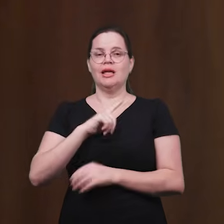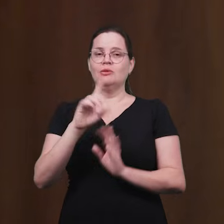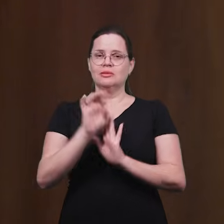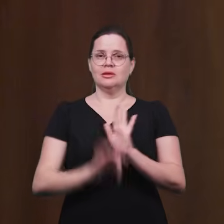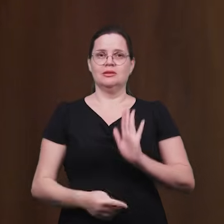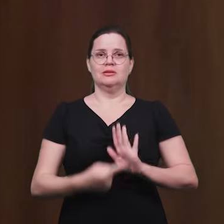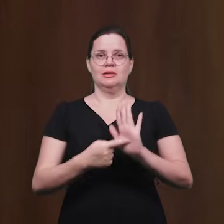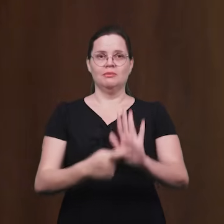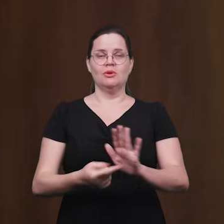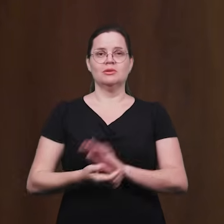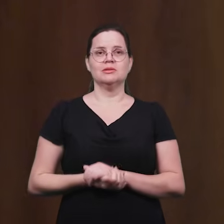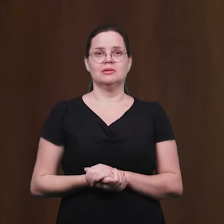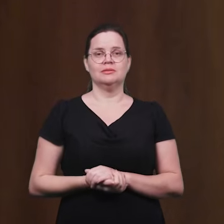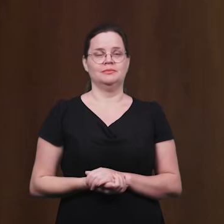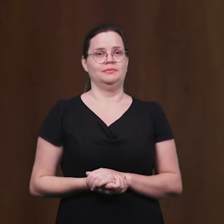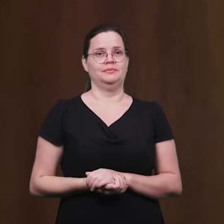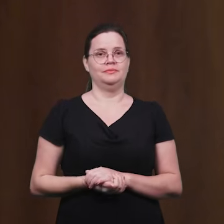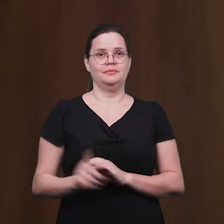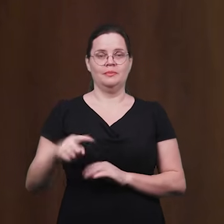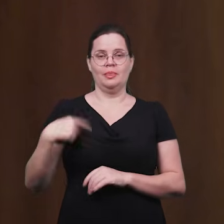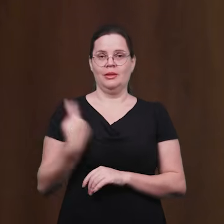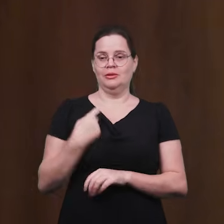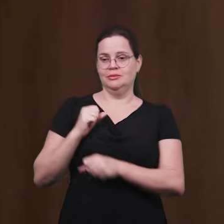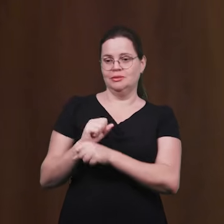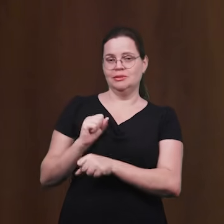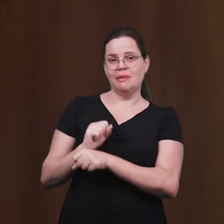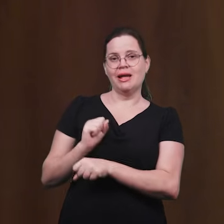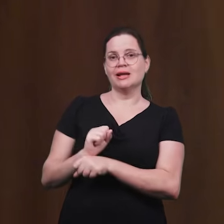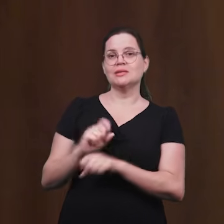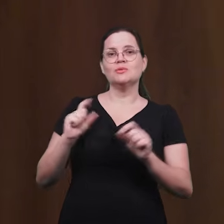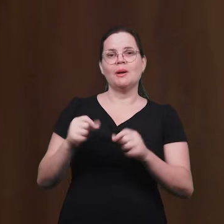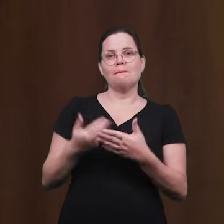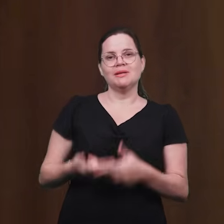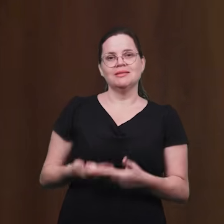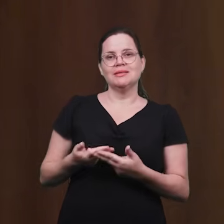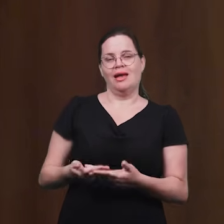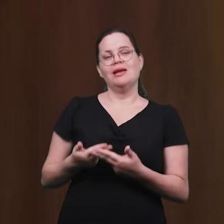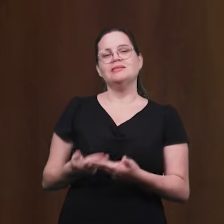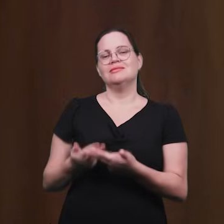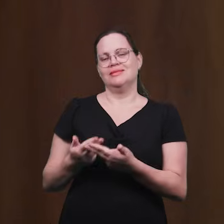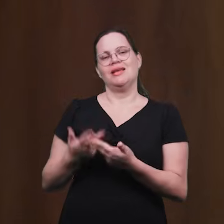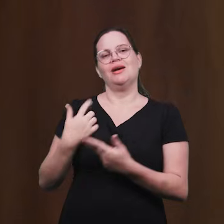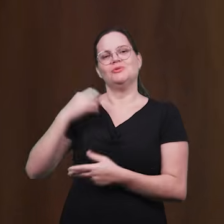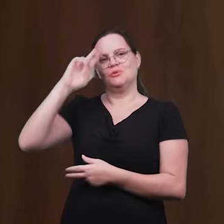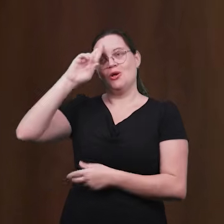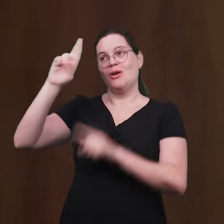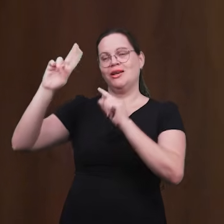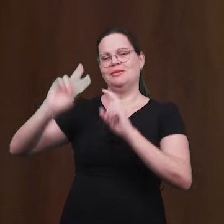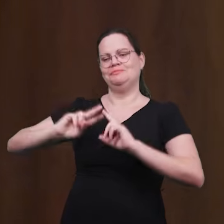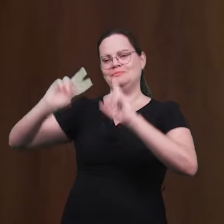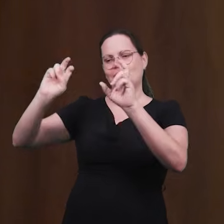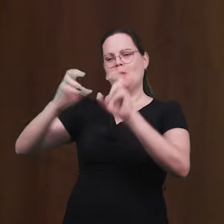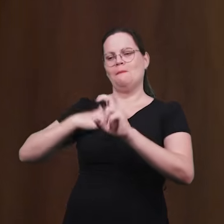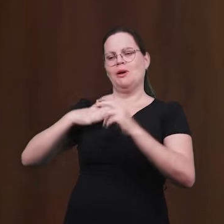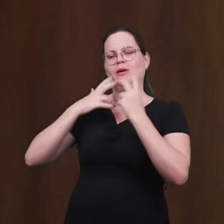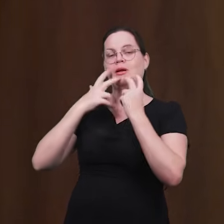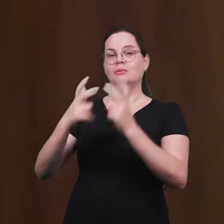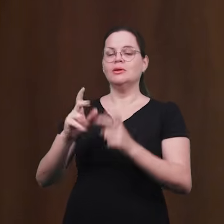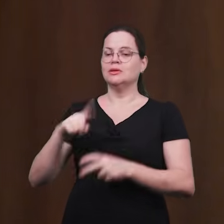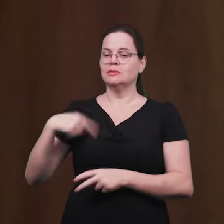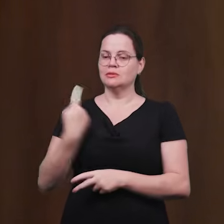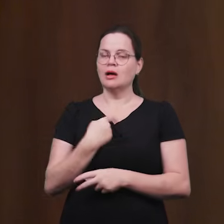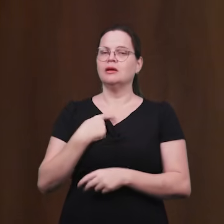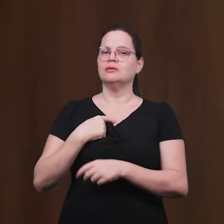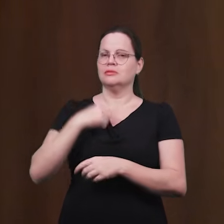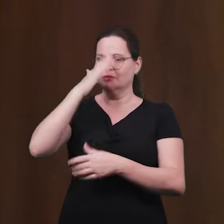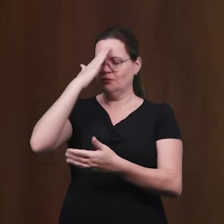fala sobre isso, né? Então nós esperei com paciência no Senhor e Ele ouviu o meu clamor. Então nós esperamos no